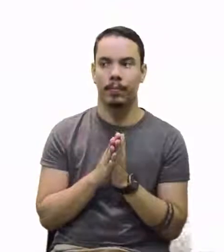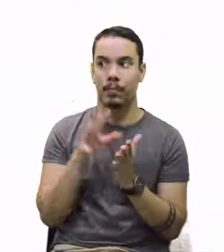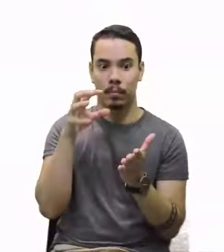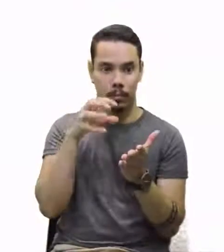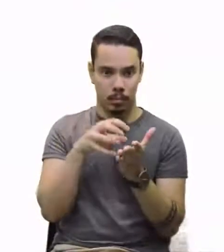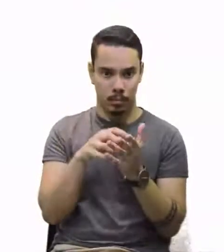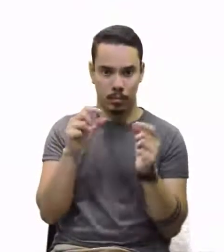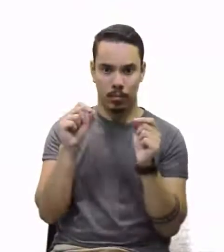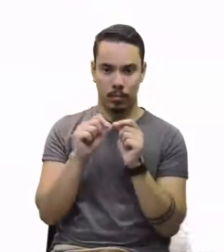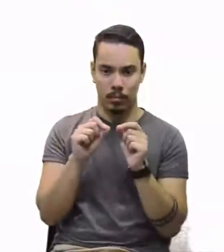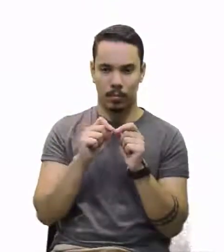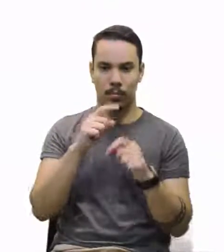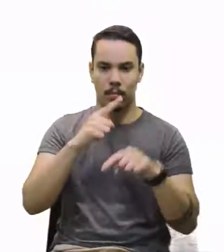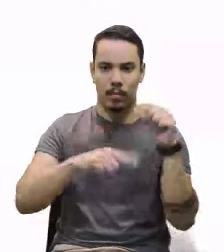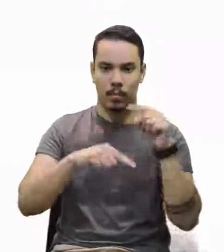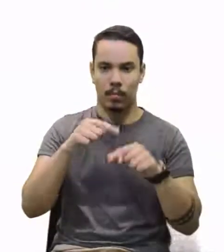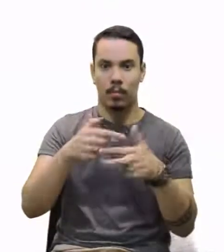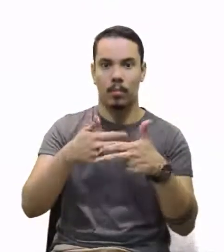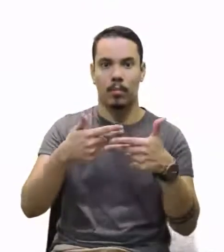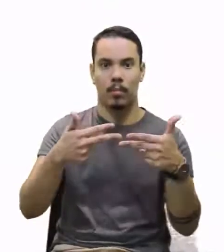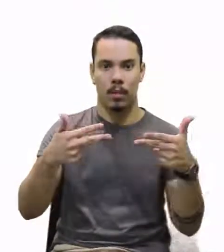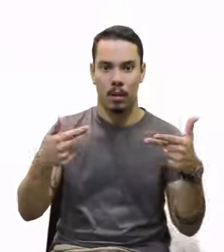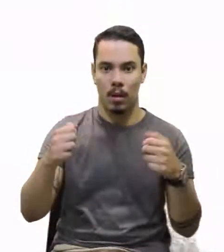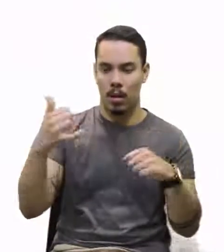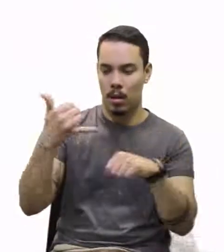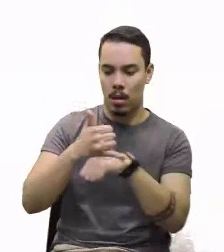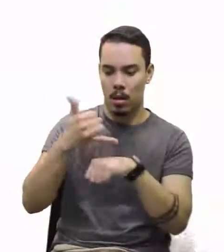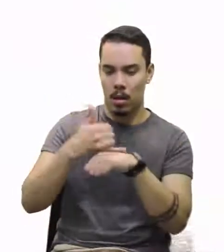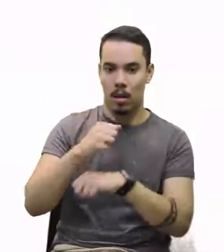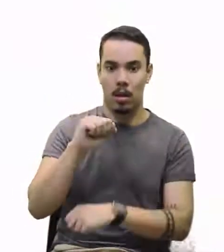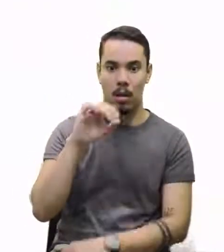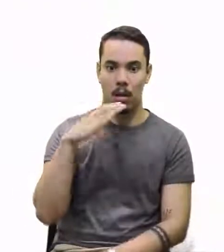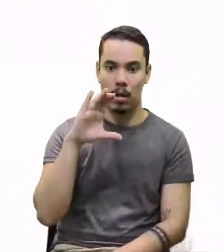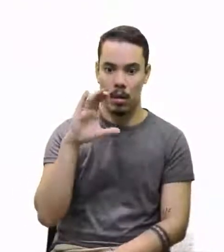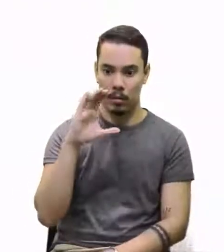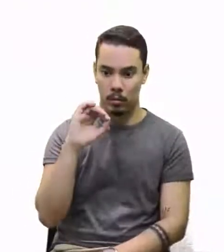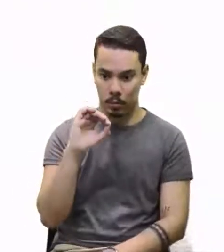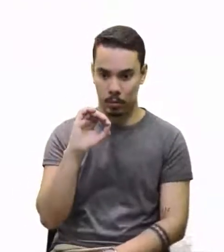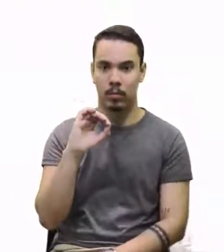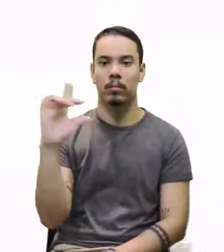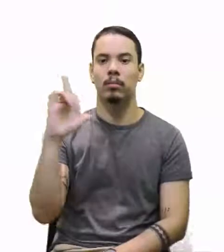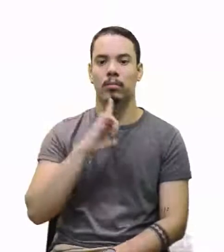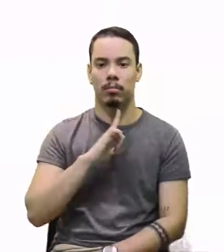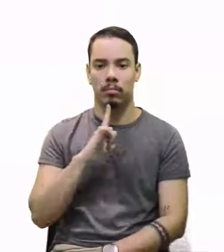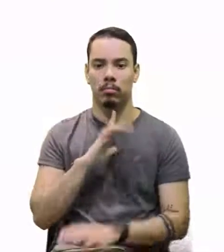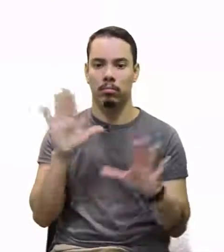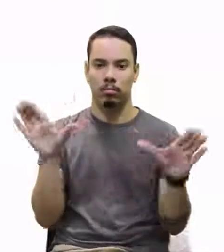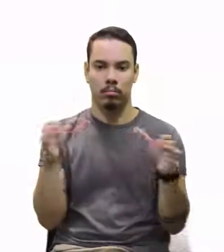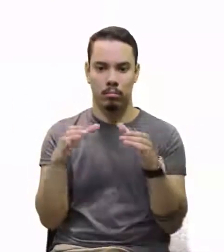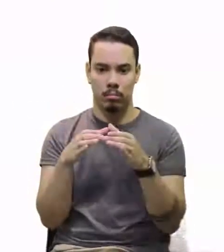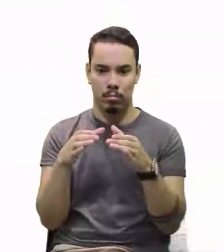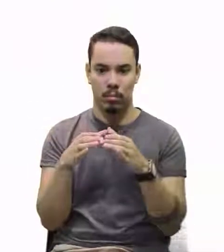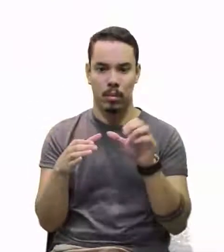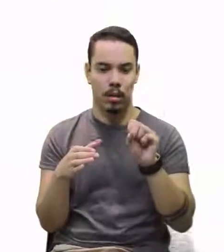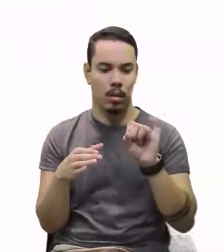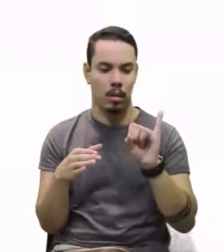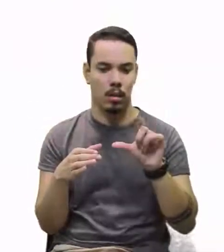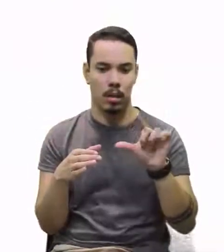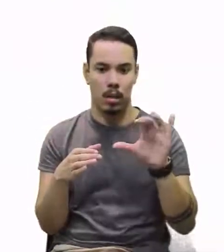por lâminas de material aço-silício. Então, nós temos aí um composto de aço e